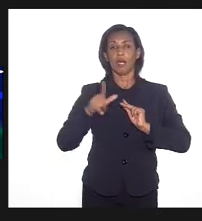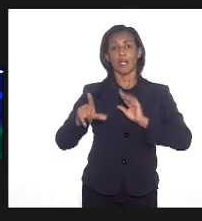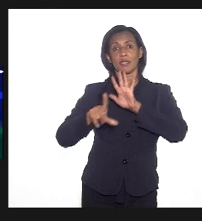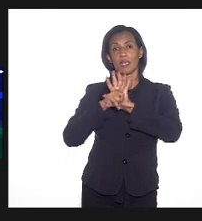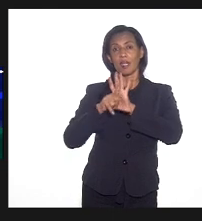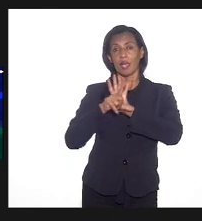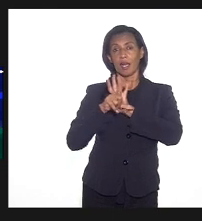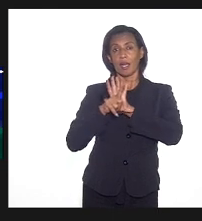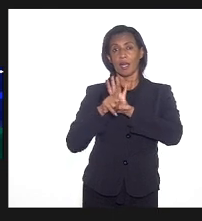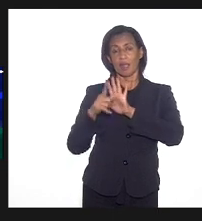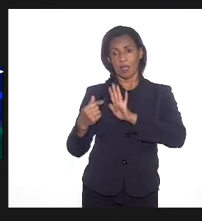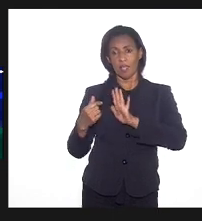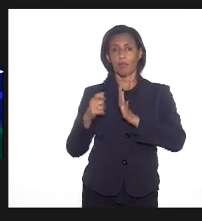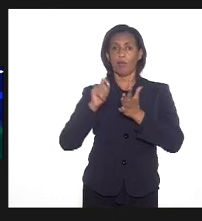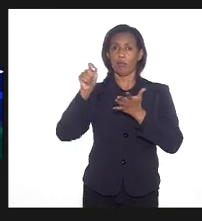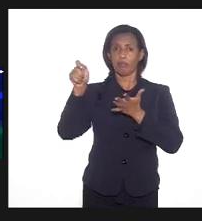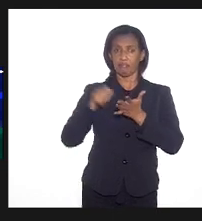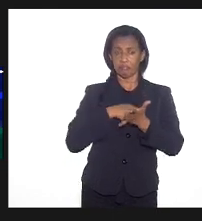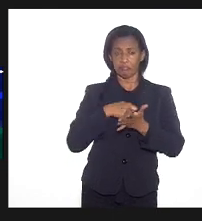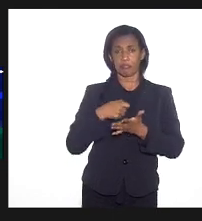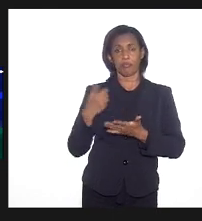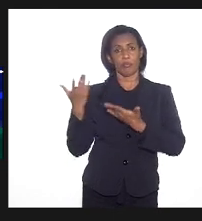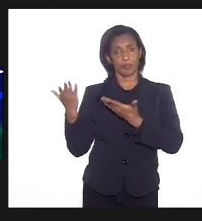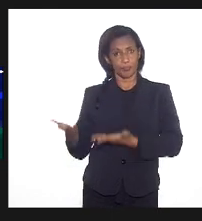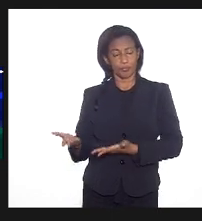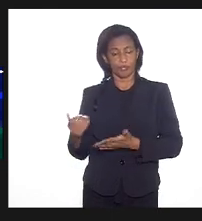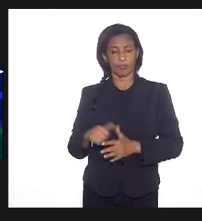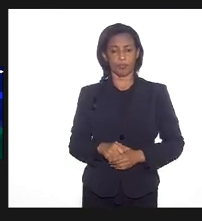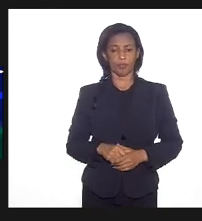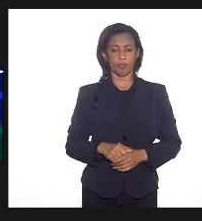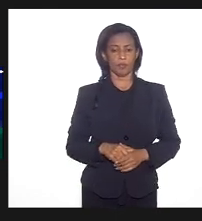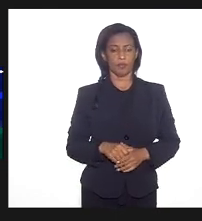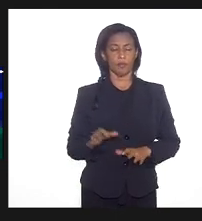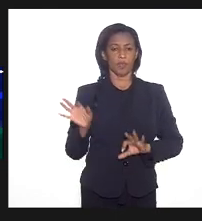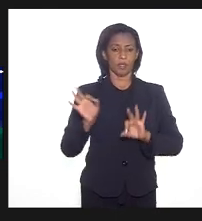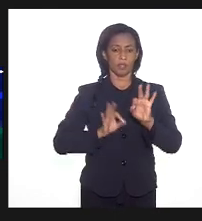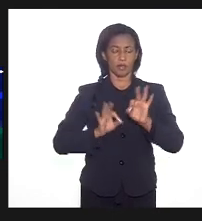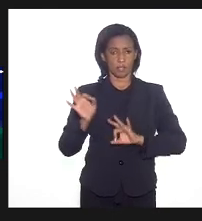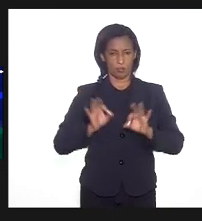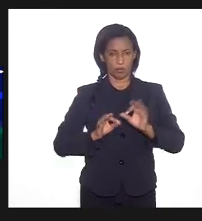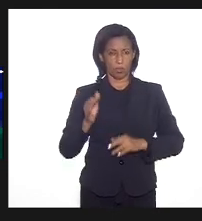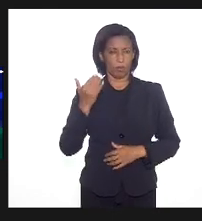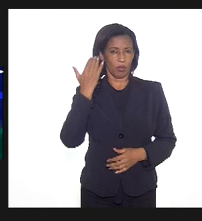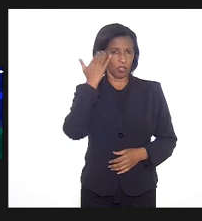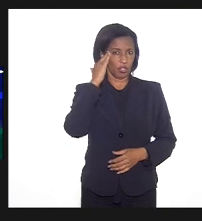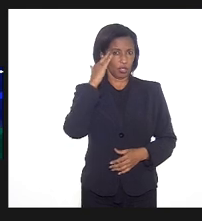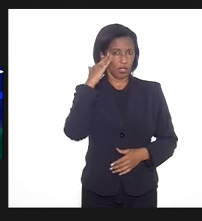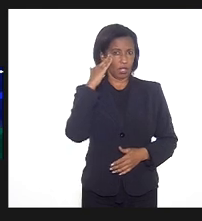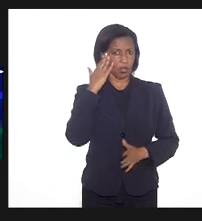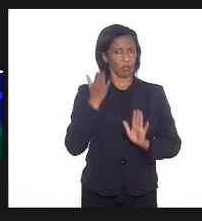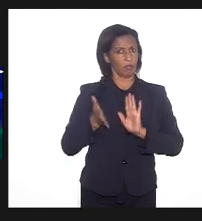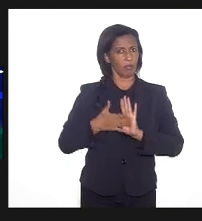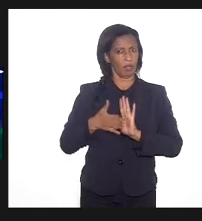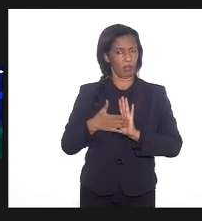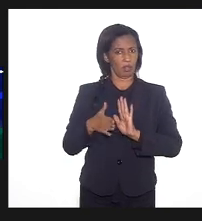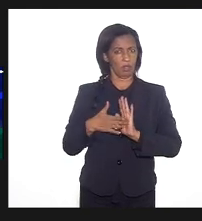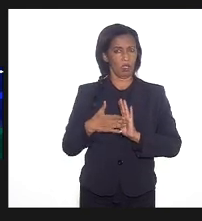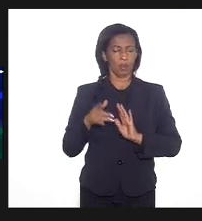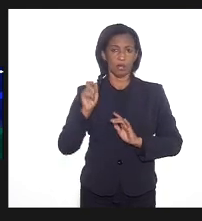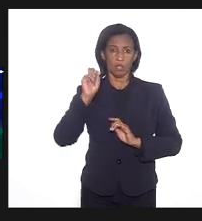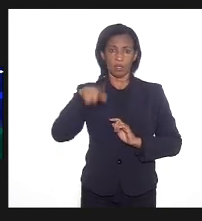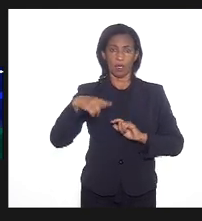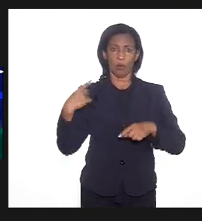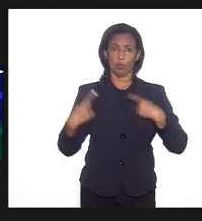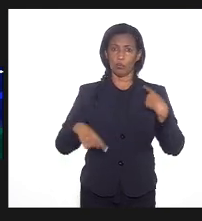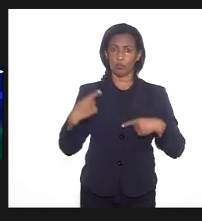tramitou e foi sancionada por ela. Desse modo, o que a gente entende, o nosso mandato, é de que, sim, esse é um debate